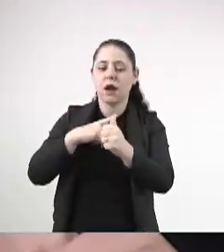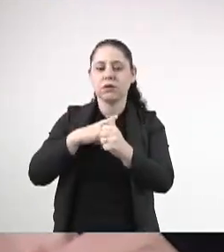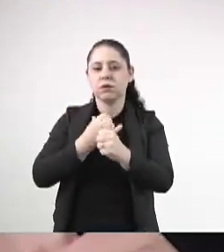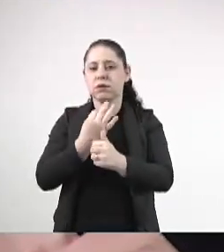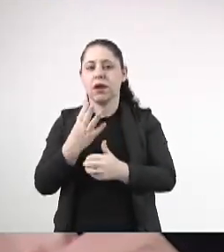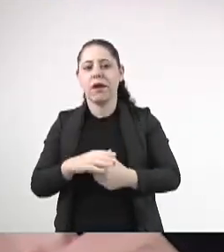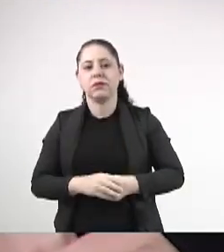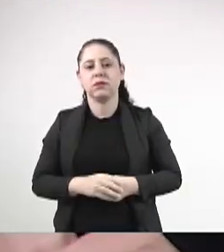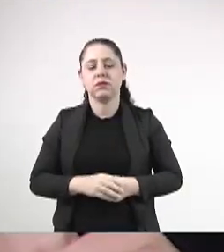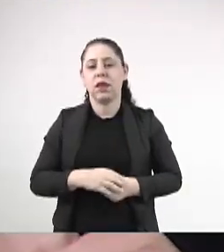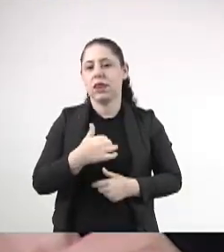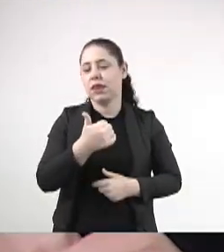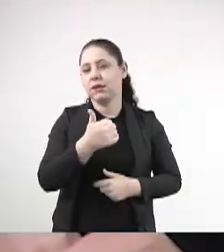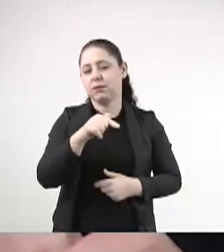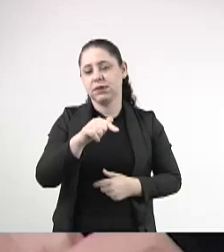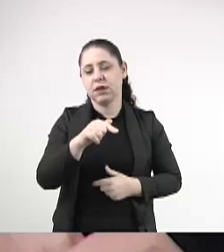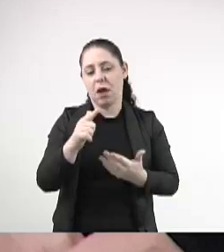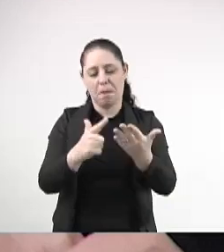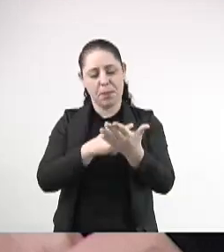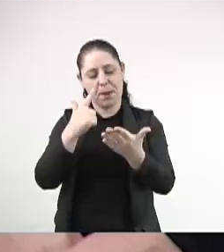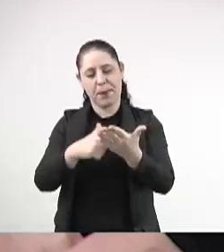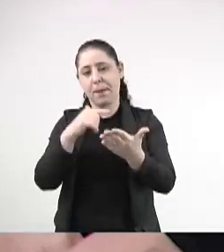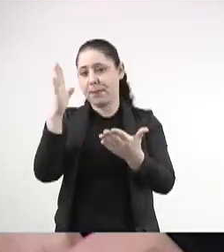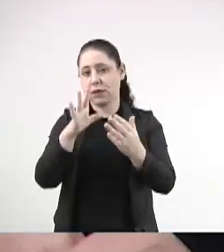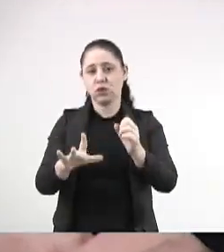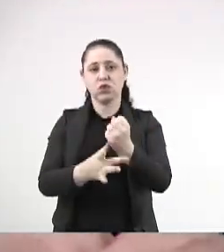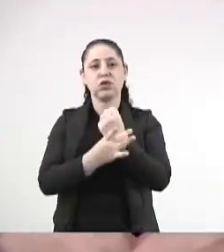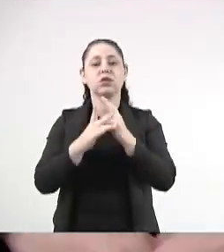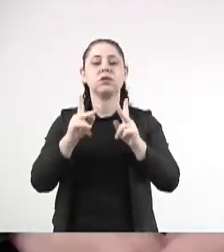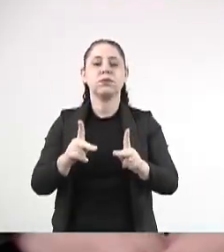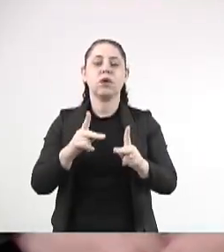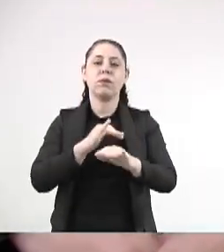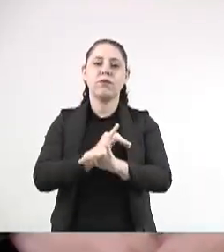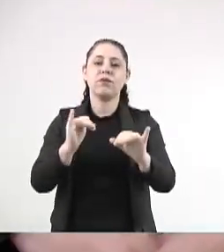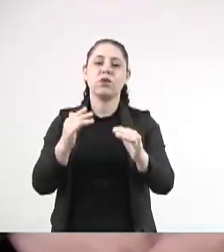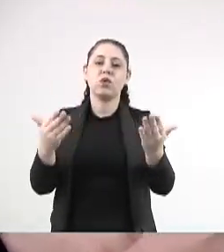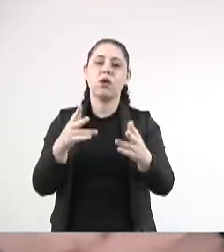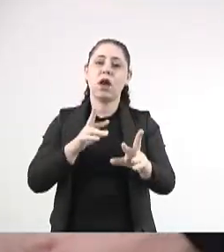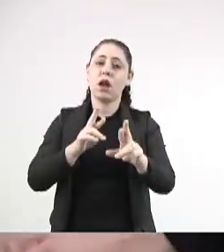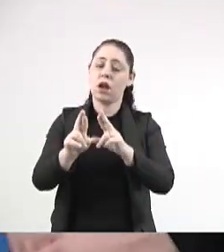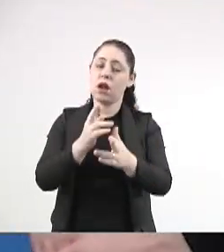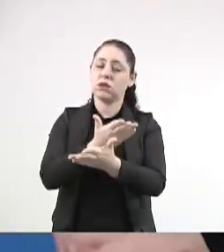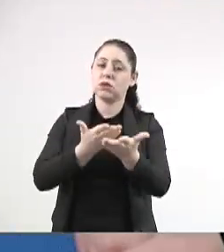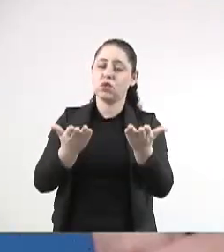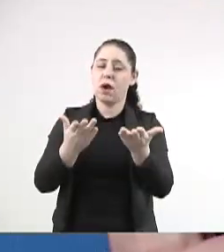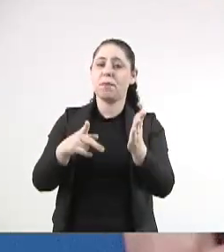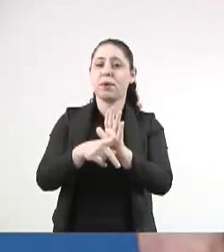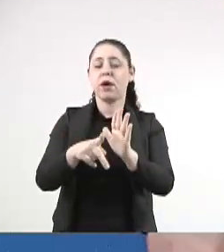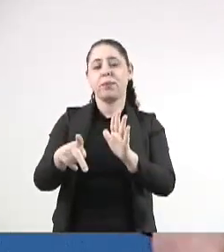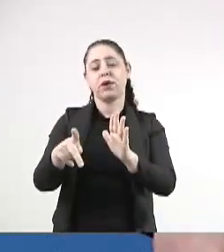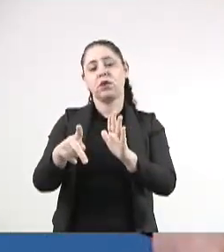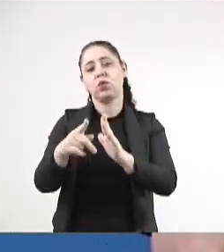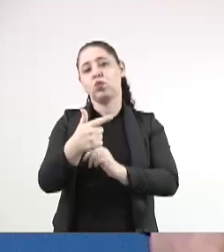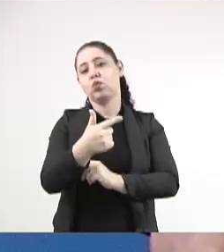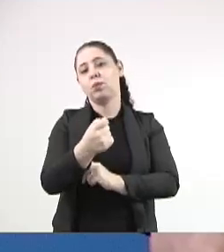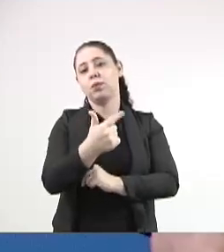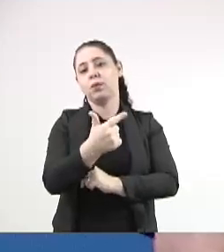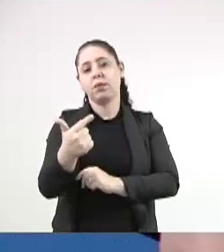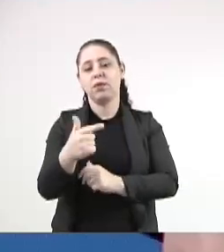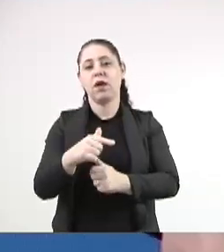a 17ª edição do Anuário Brasileiro de Segurança Pública, divulgados, isso em relação a 2022.